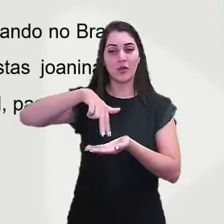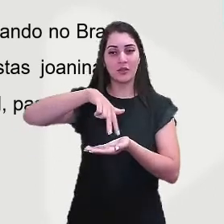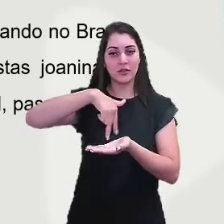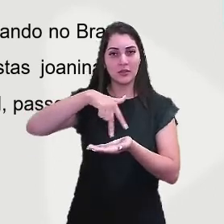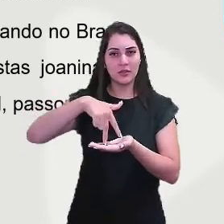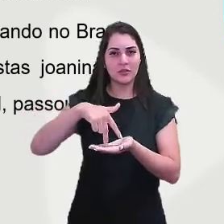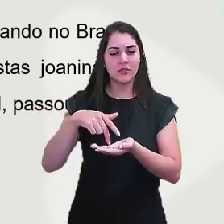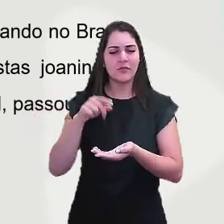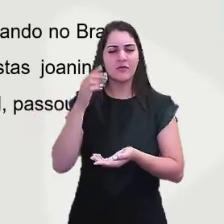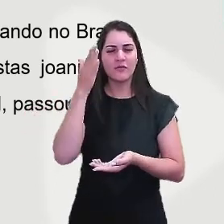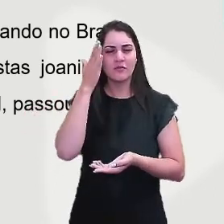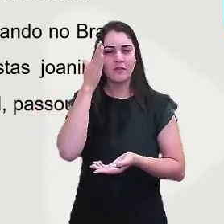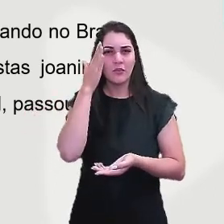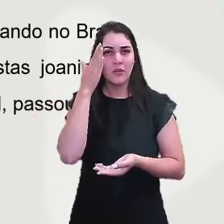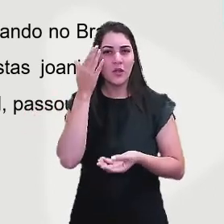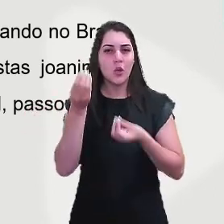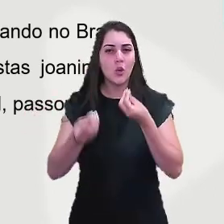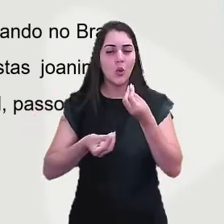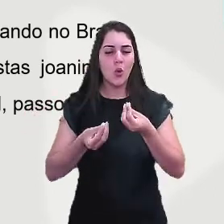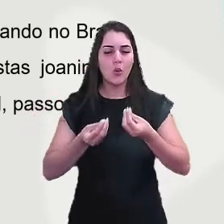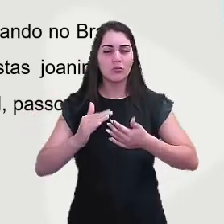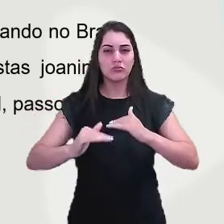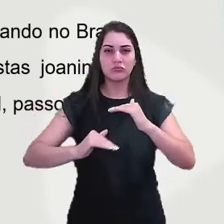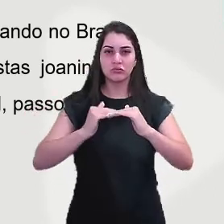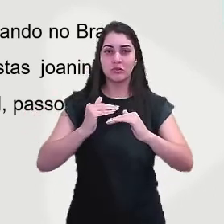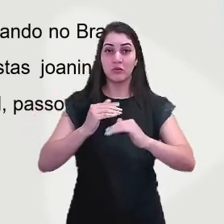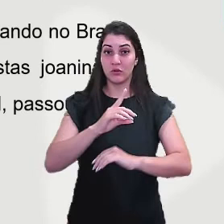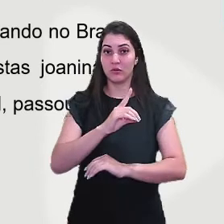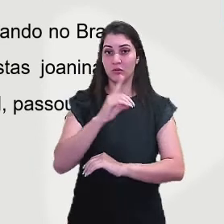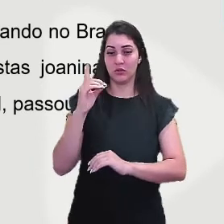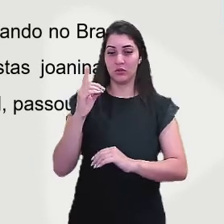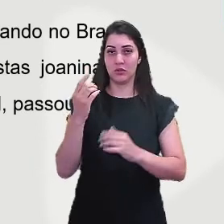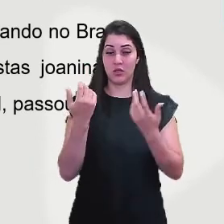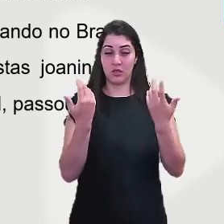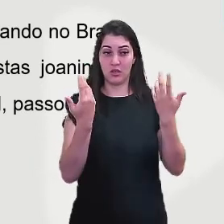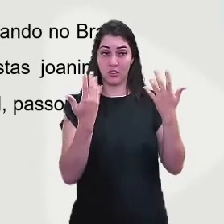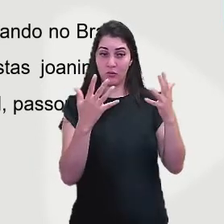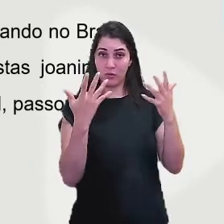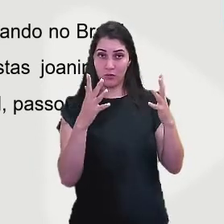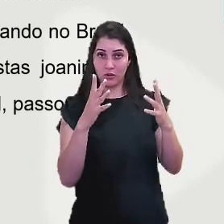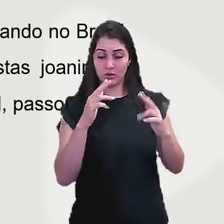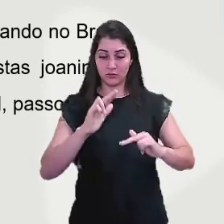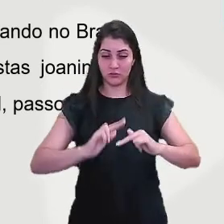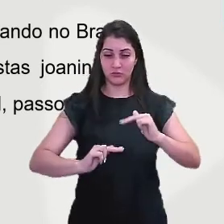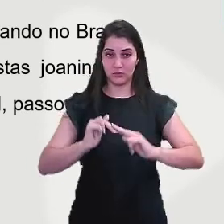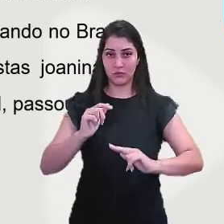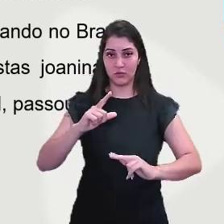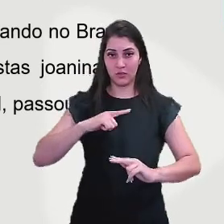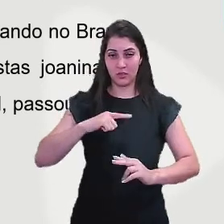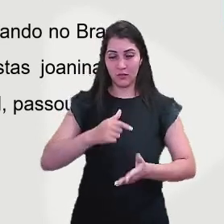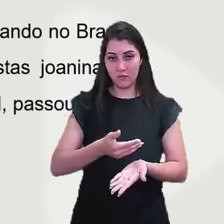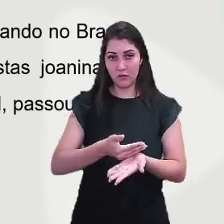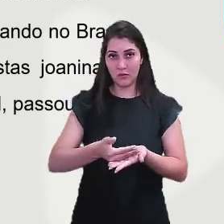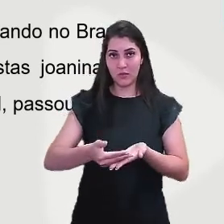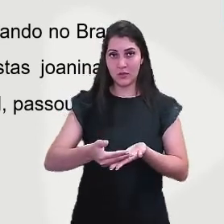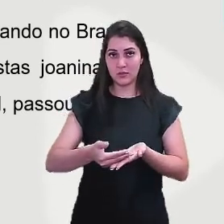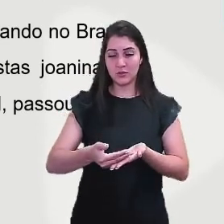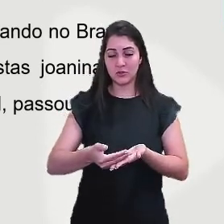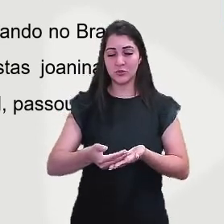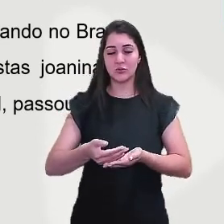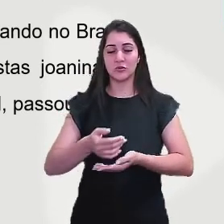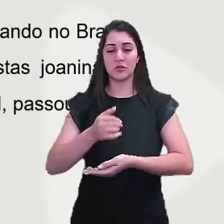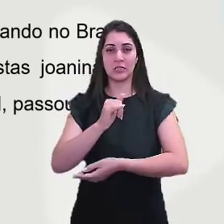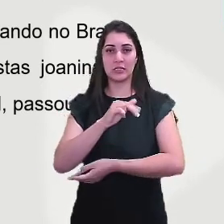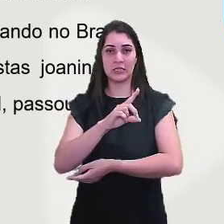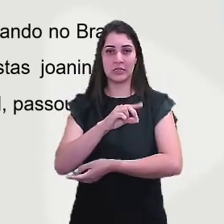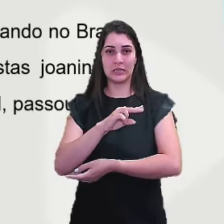que desenvolveu essa data? As comemorações juninas teve origem na Idade Média, onde a Igreja